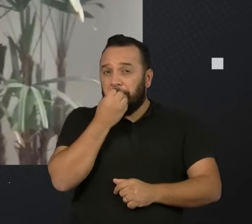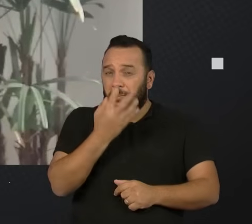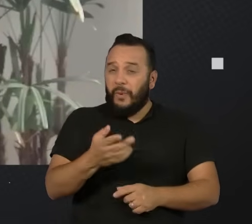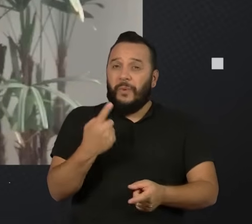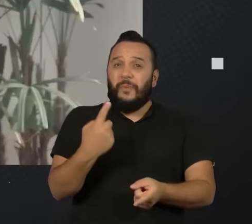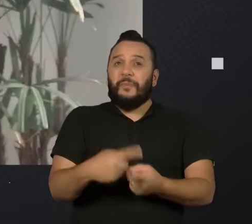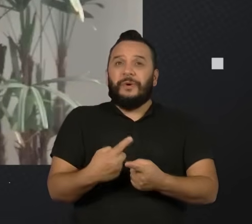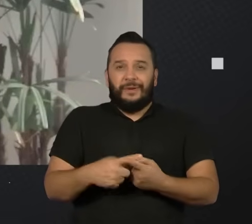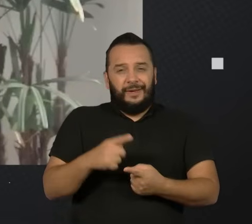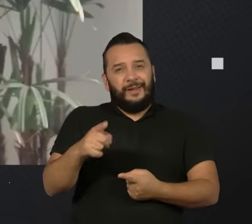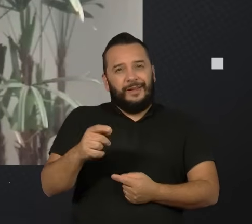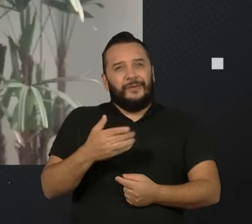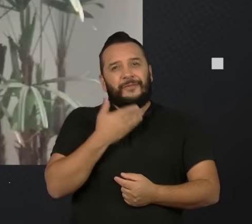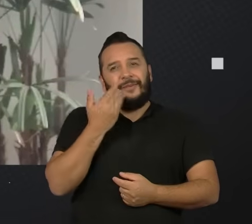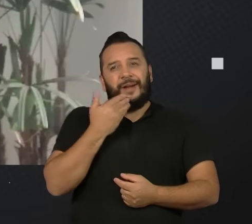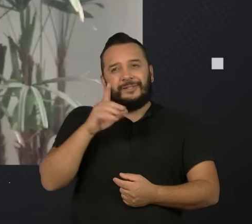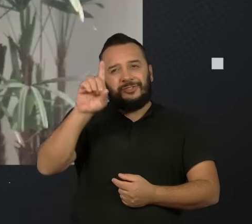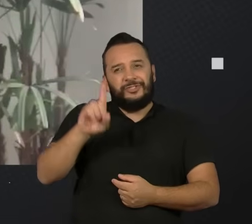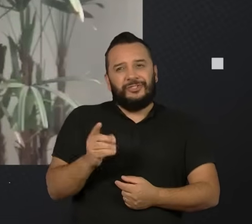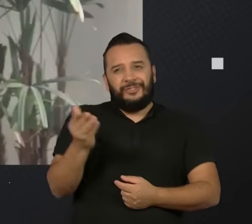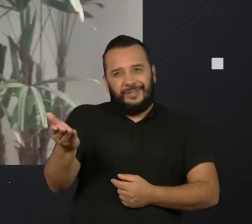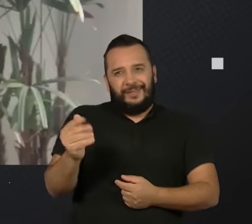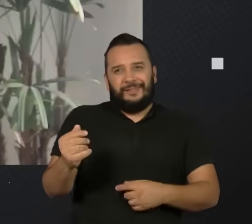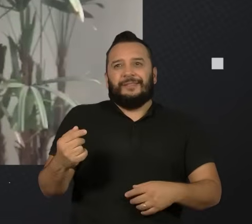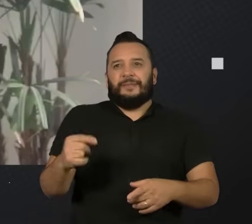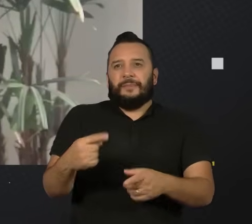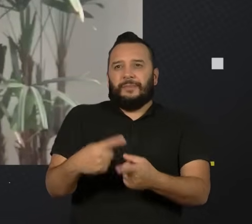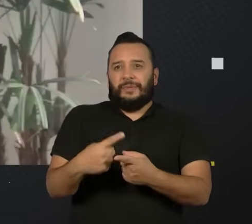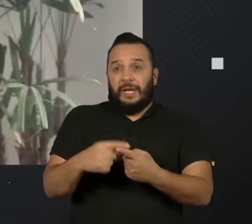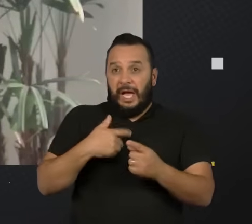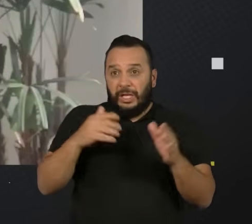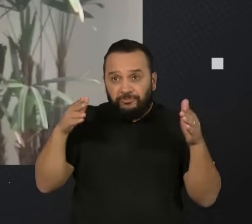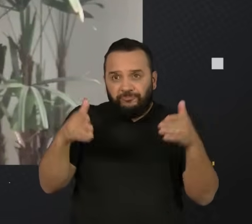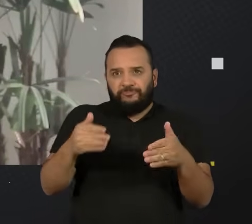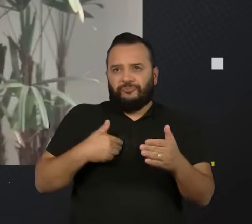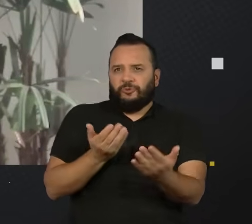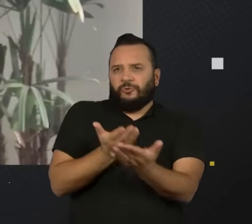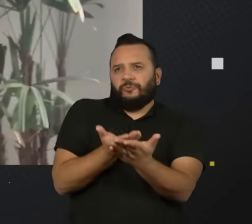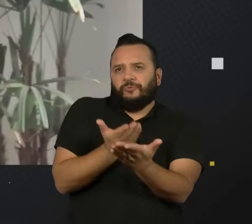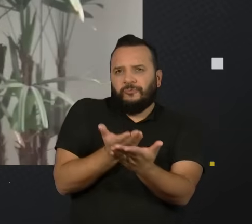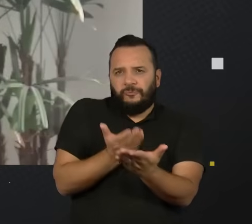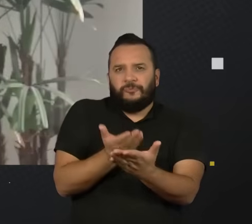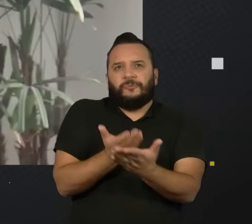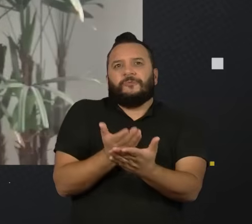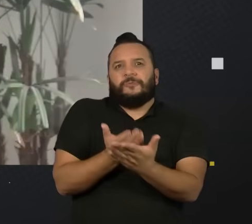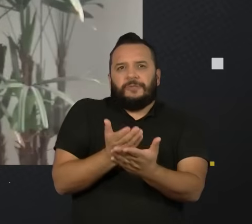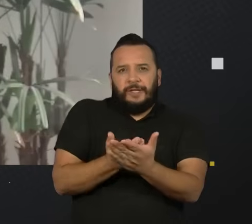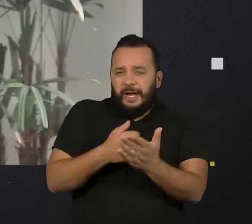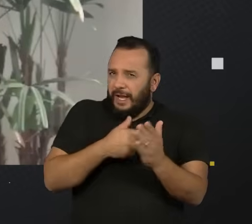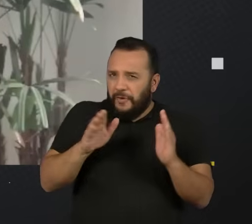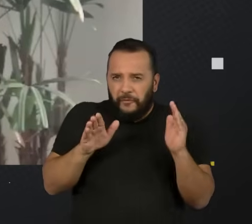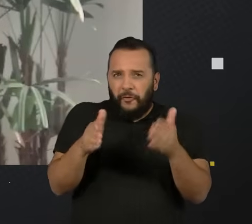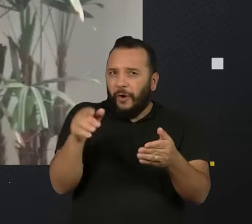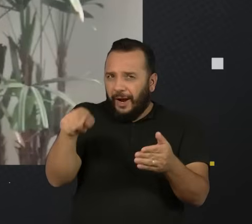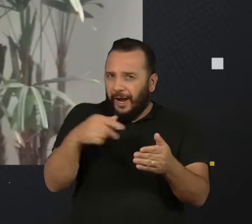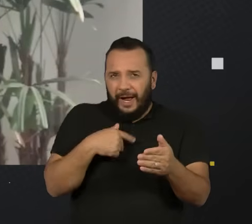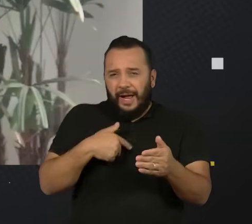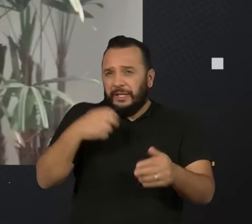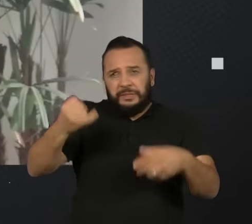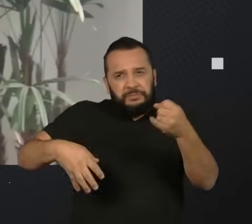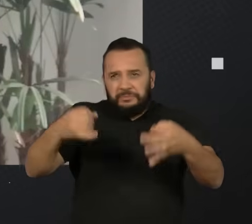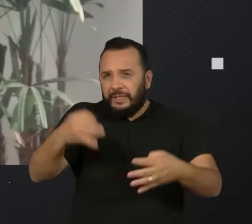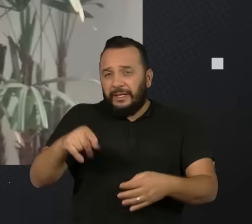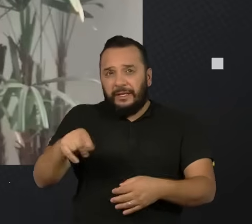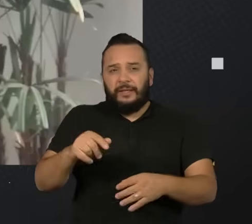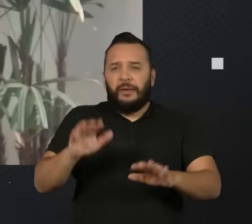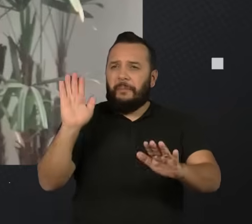muito dirigível, é uma atriz muito dedicada, muito Caxias, muito estudiosa, ela fica focada naquilo, só fala daquilo, às